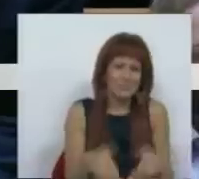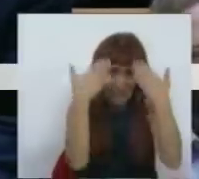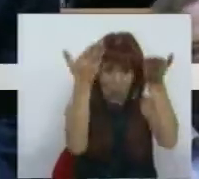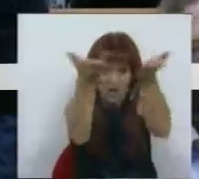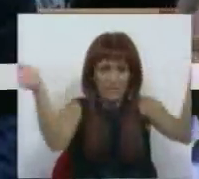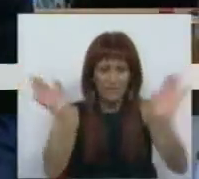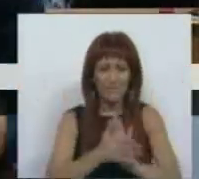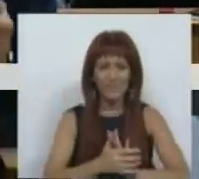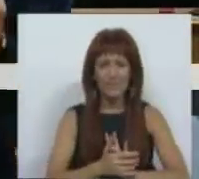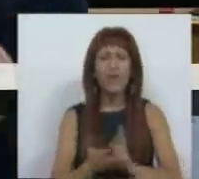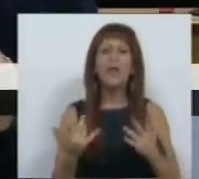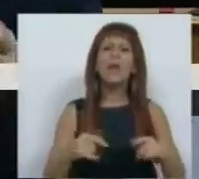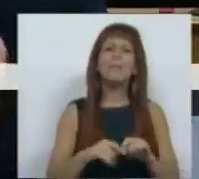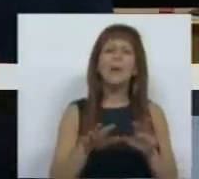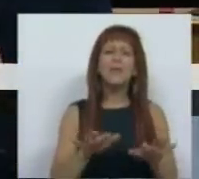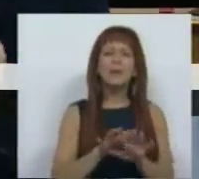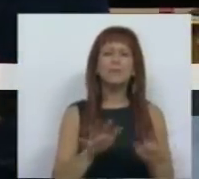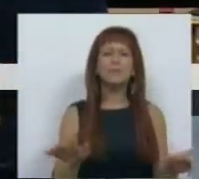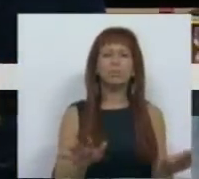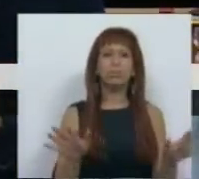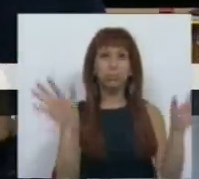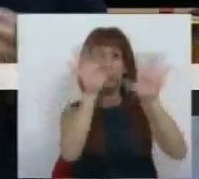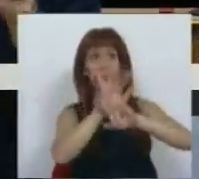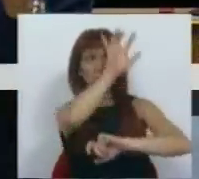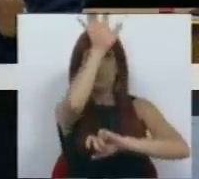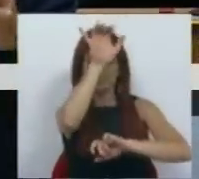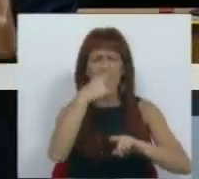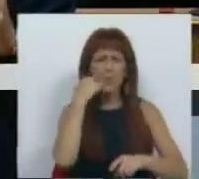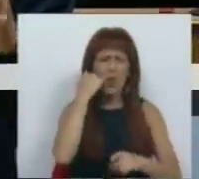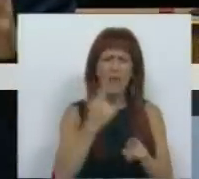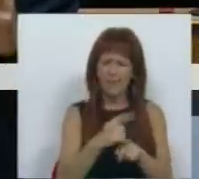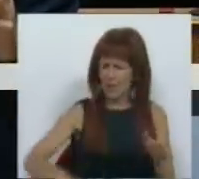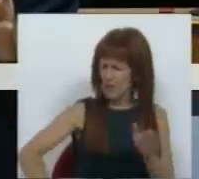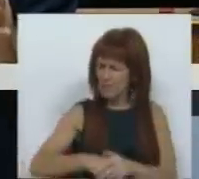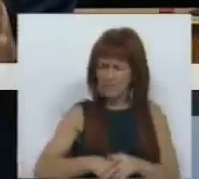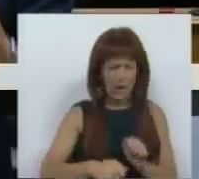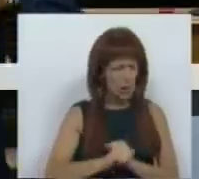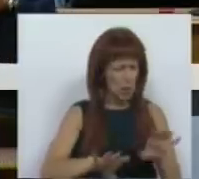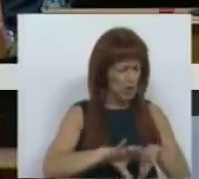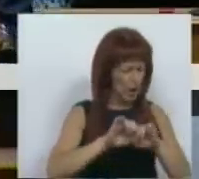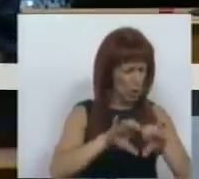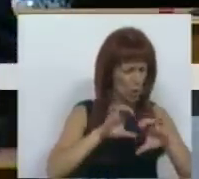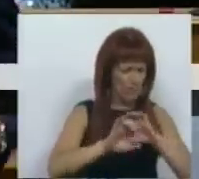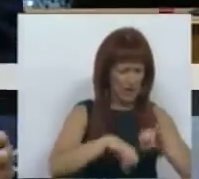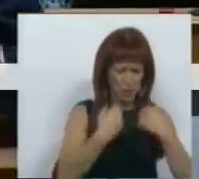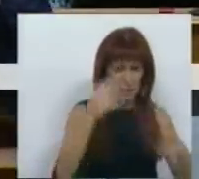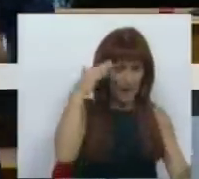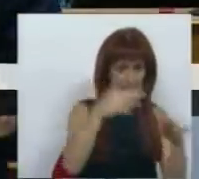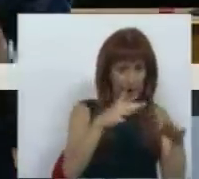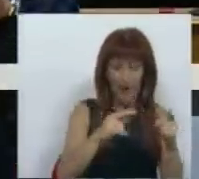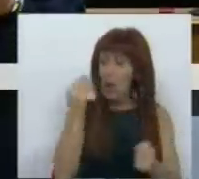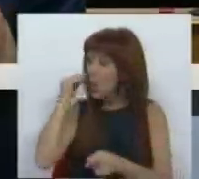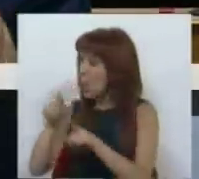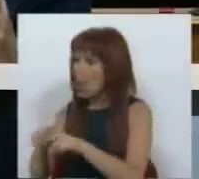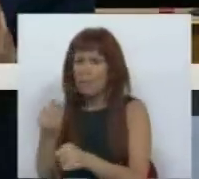democrático. Mas a nublose é tão grave, Sr. Primeiro-Ministro, porque mistura a pressão sobre a comunicação social, esta guerra, com a